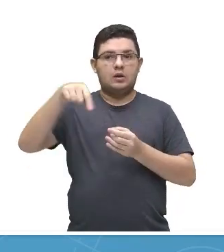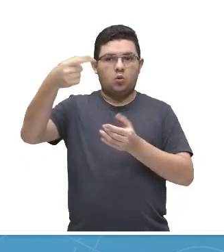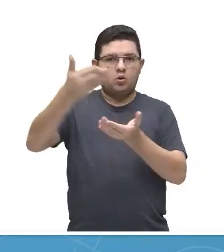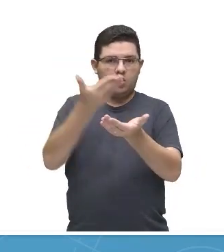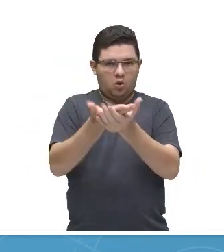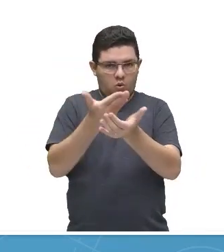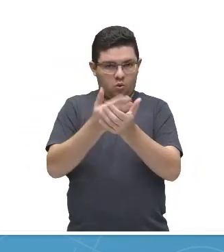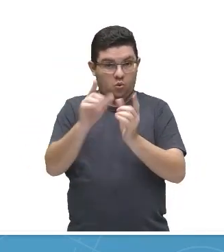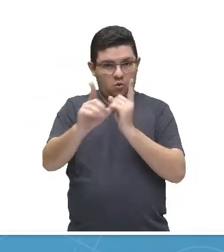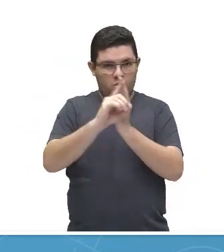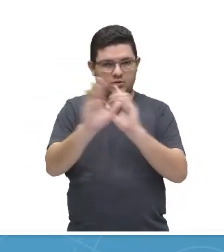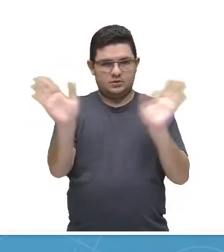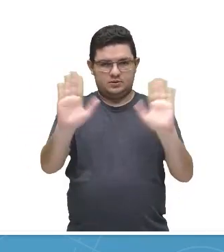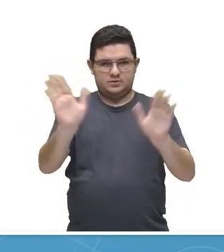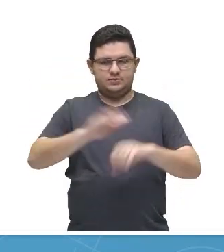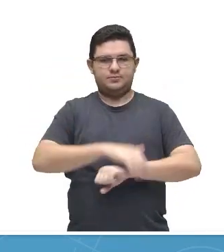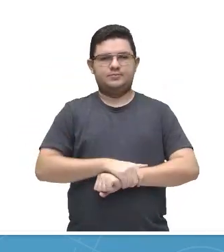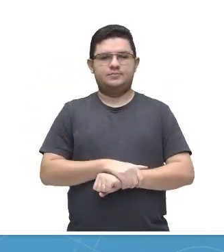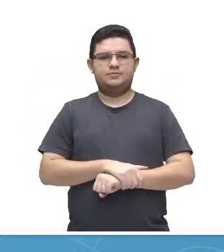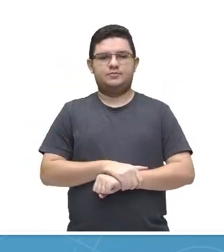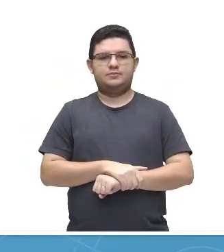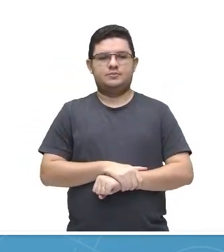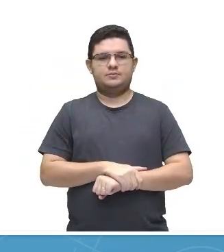na próxima aula. Tchau, tchau.